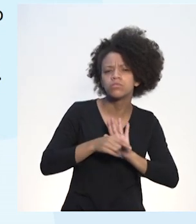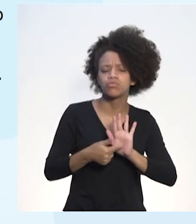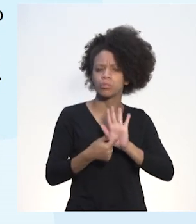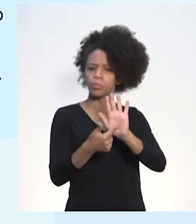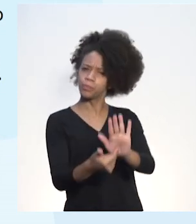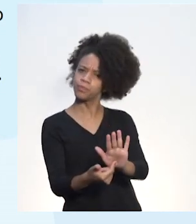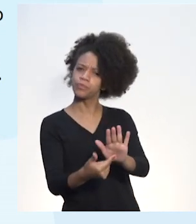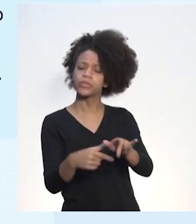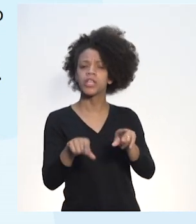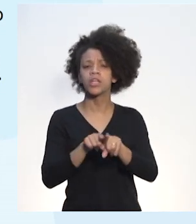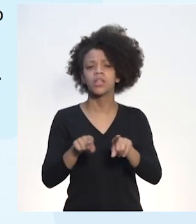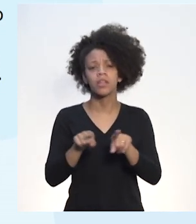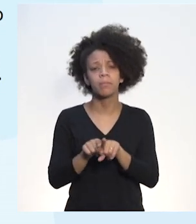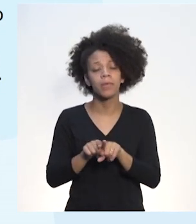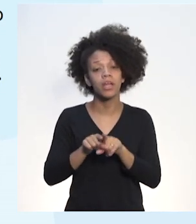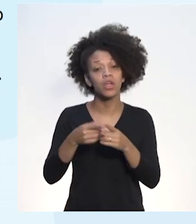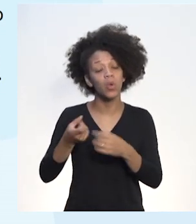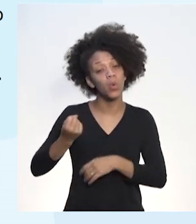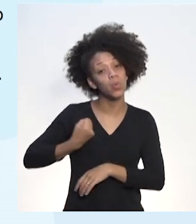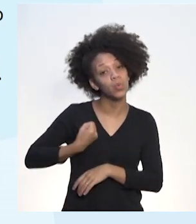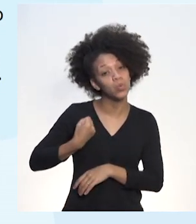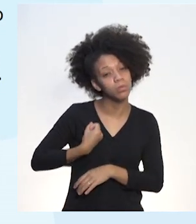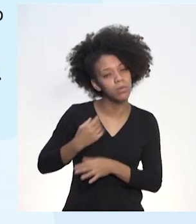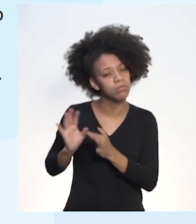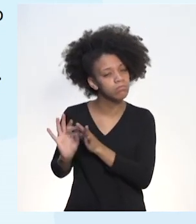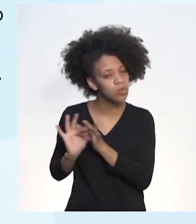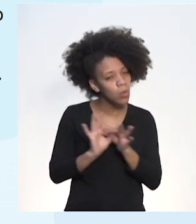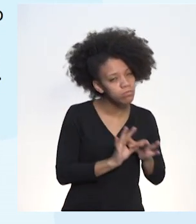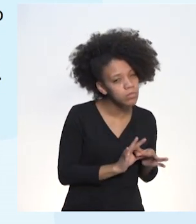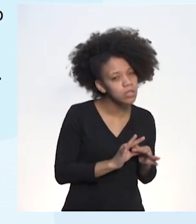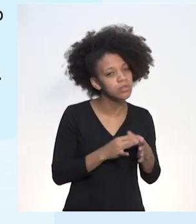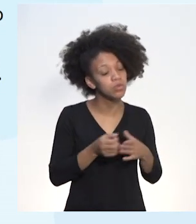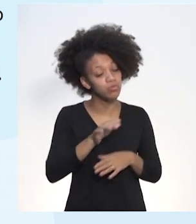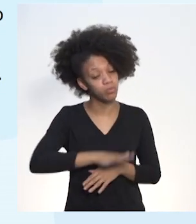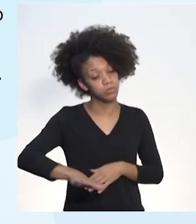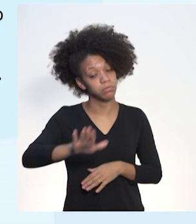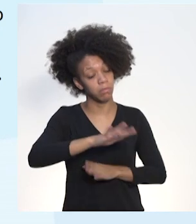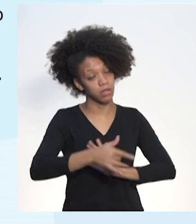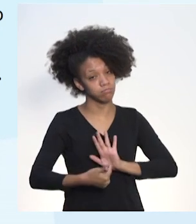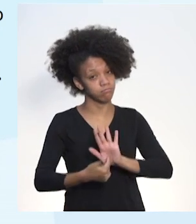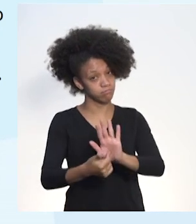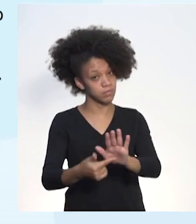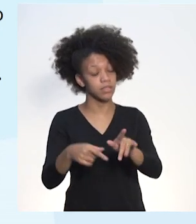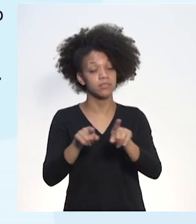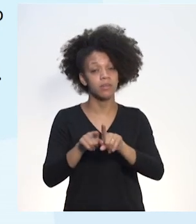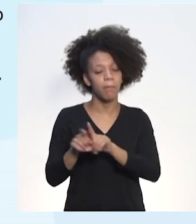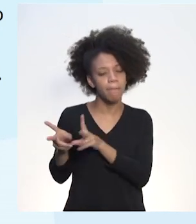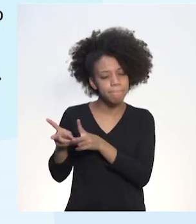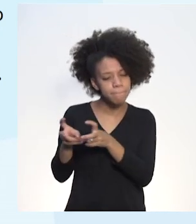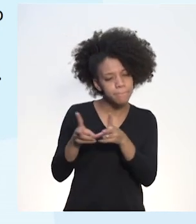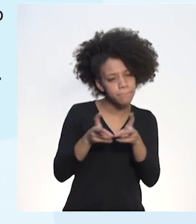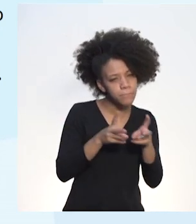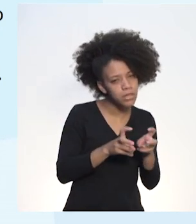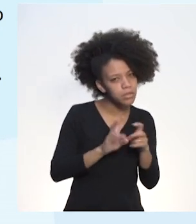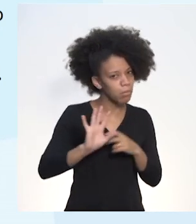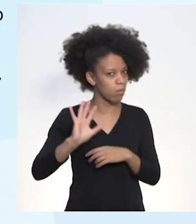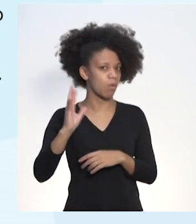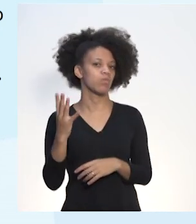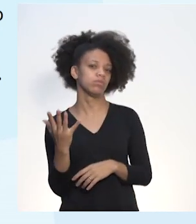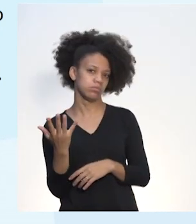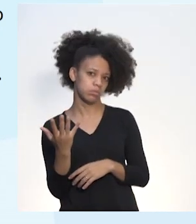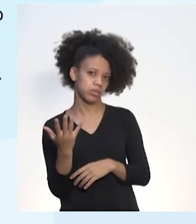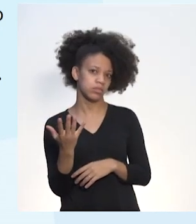amostral, determinar o número de elementos de um espaço amostral, identificar um evento,